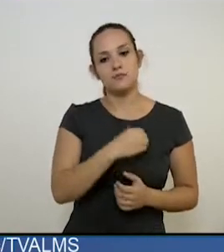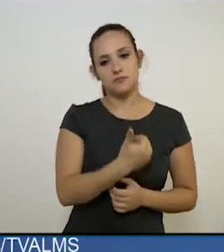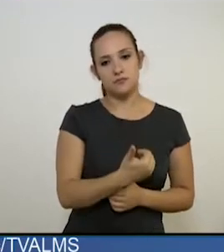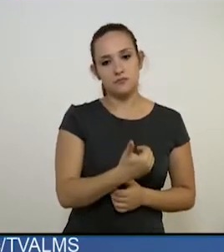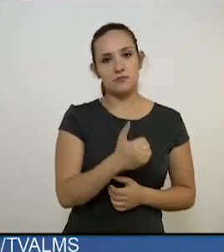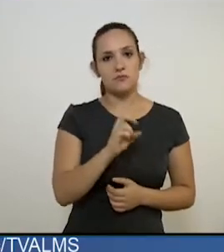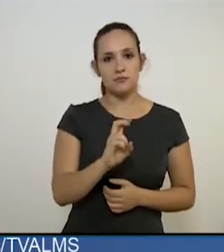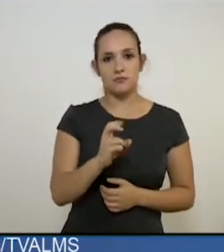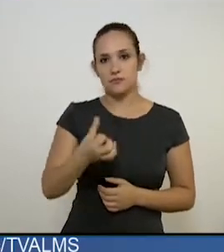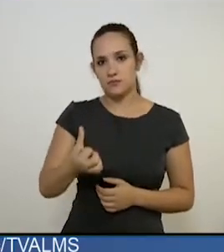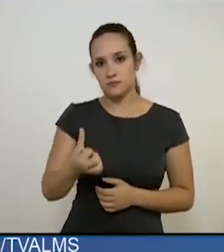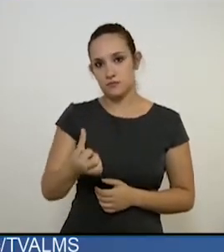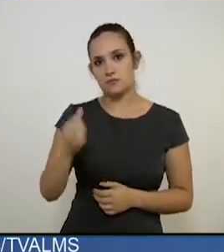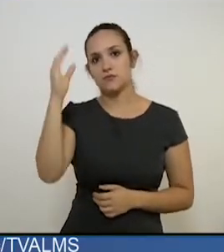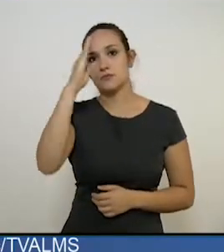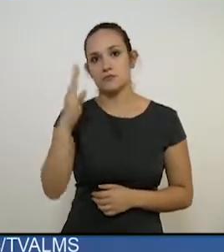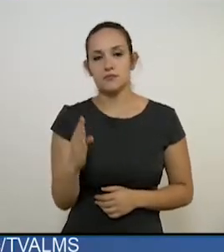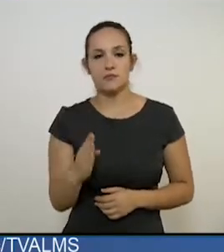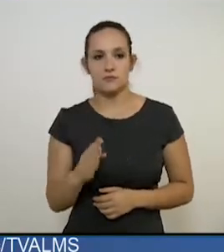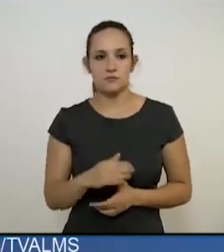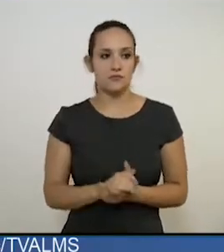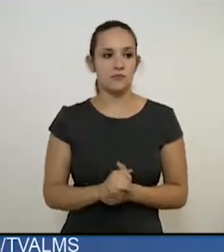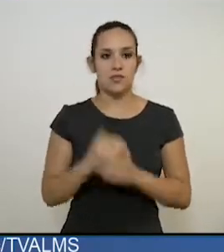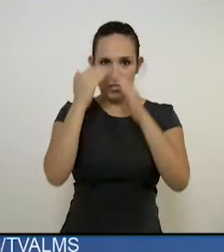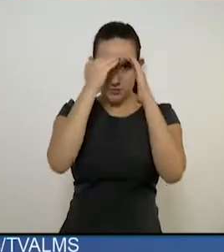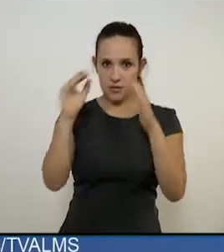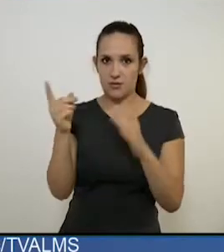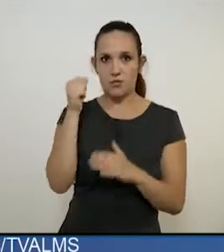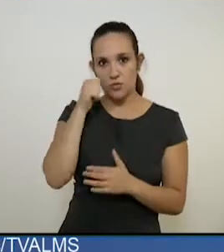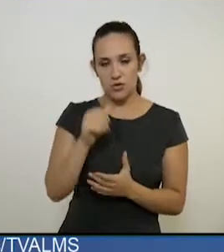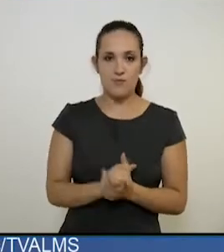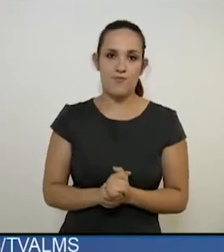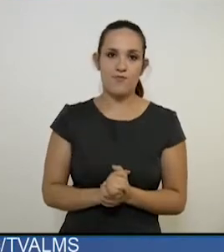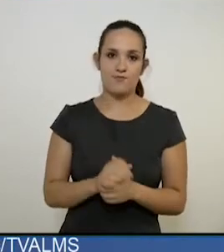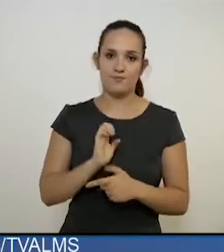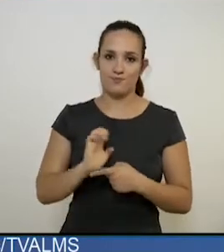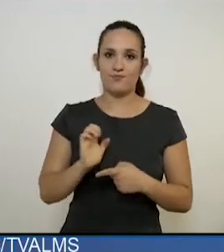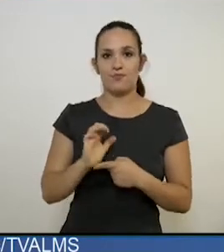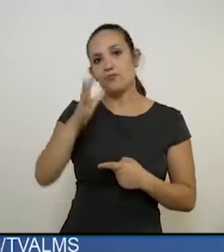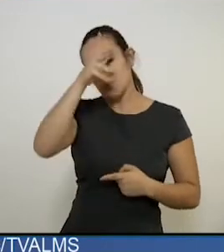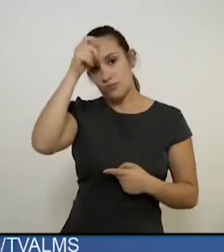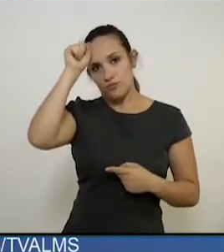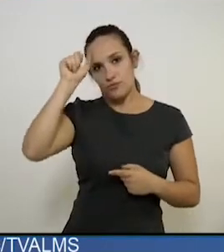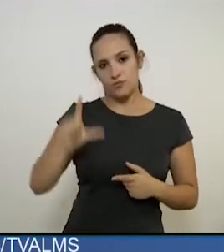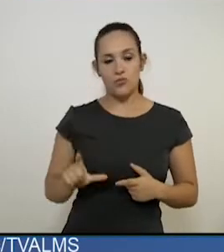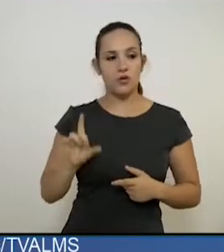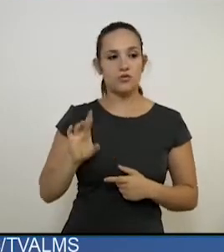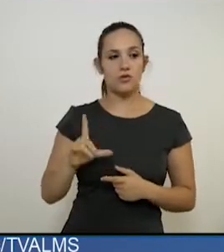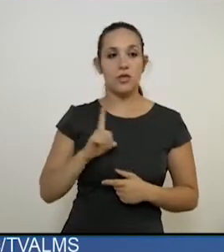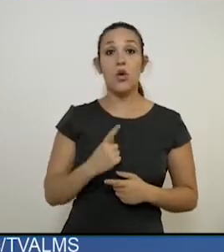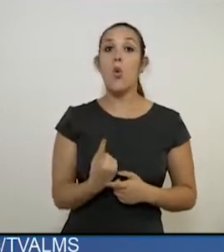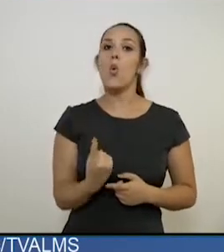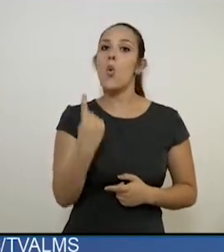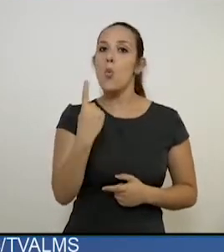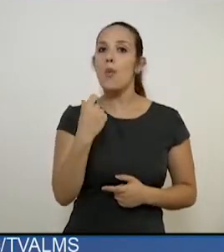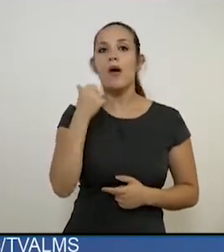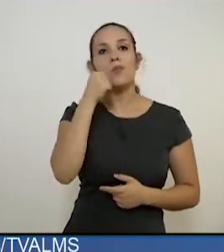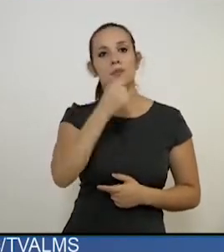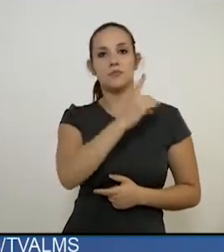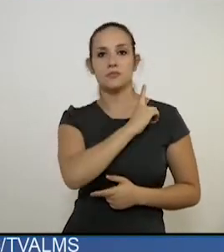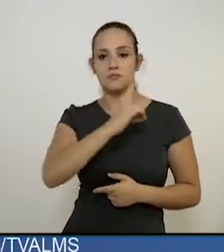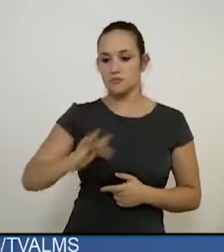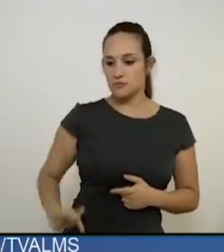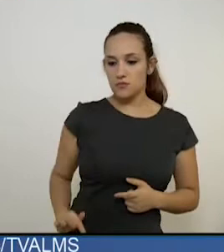158ª posição. Mato Grosso do Sul conta somente com uma deputada federal e uma